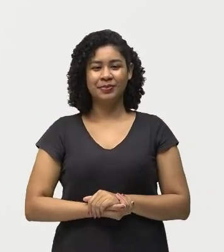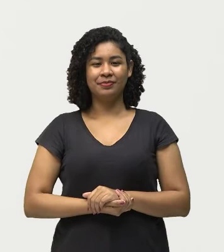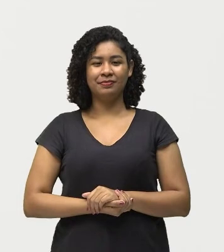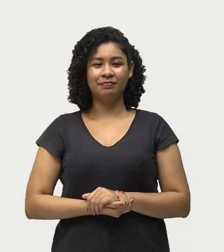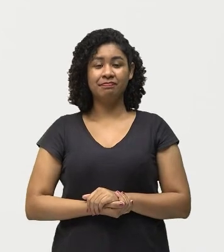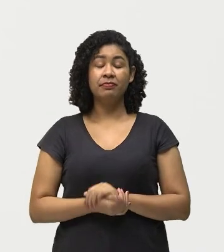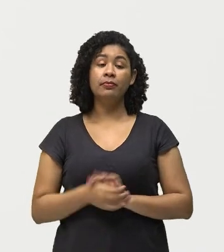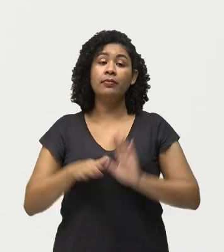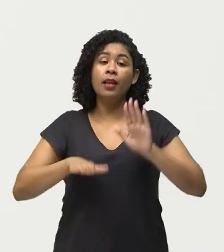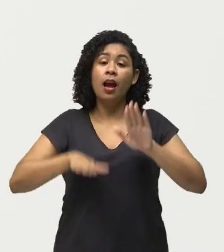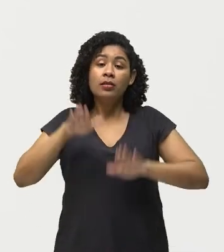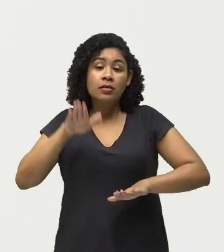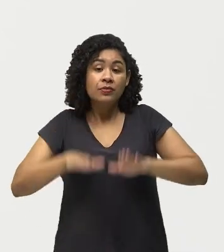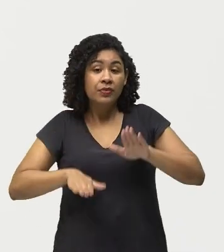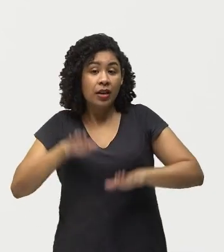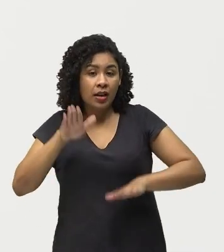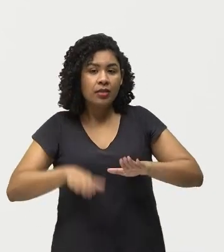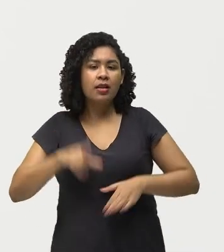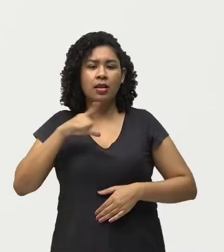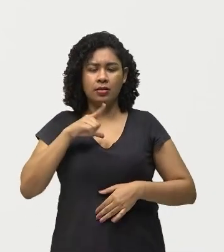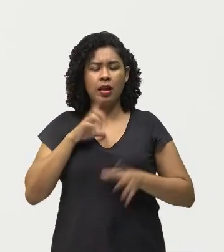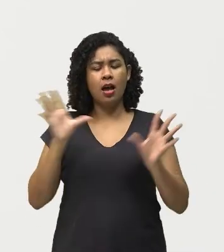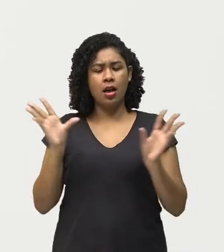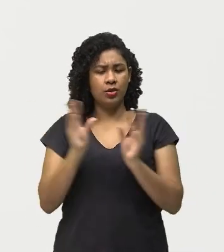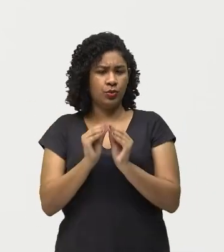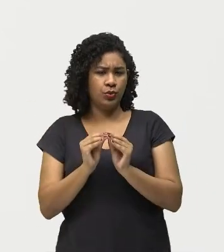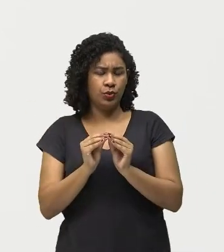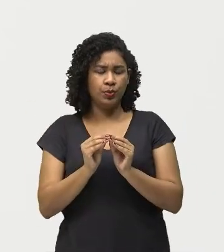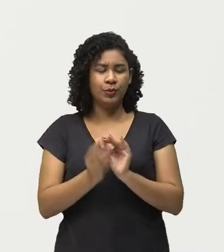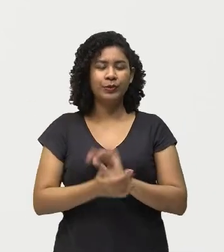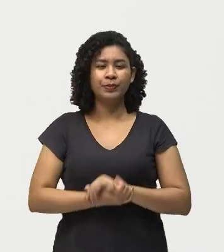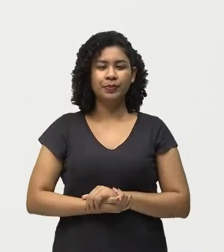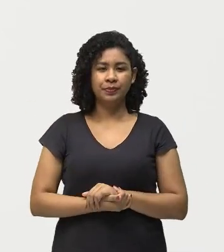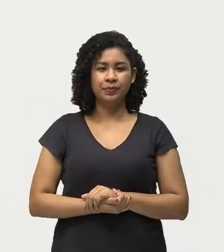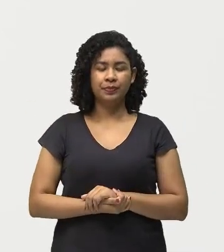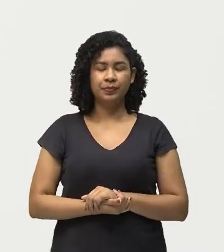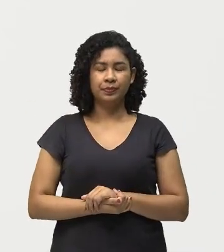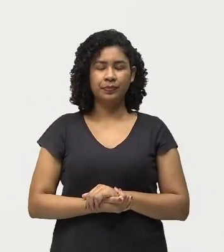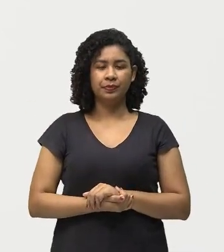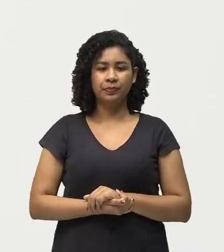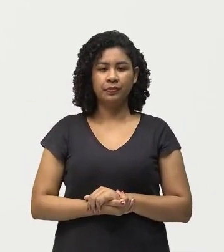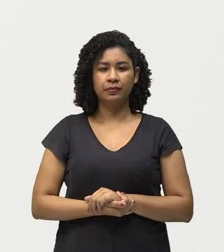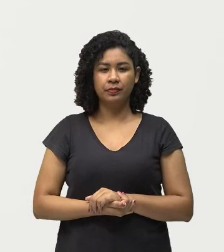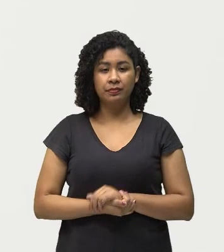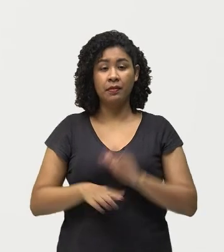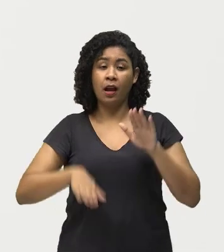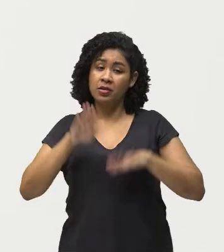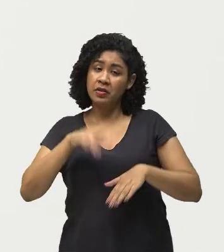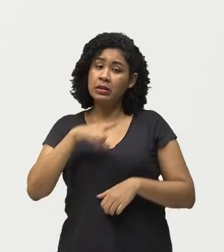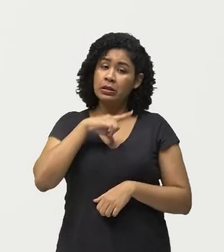Às vezes tem, não é, um resuminho, mas não tem, pode ser que apareça ou não, tá?